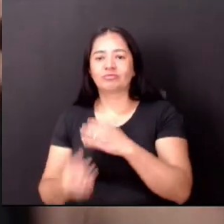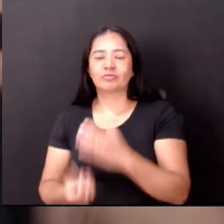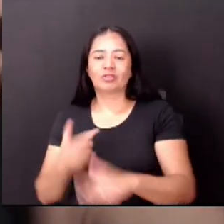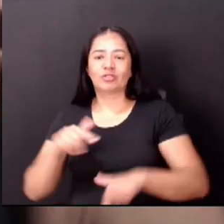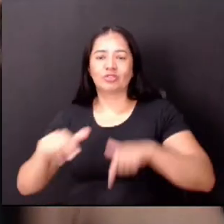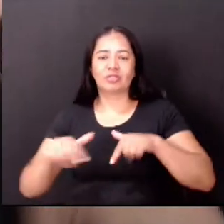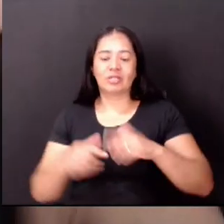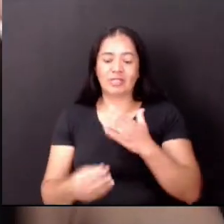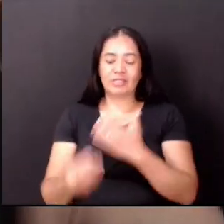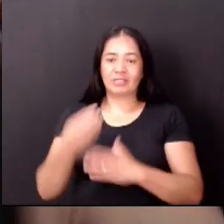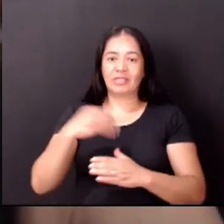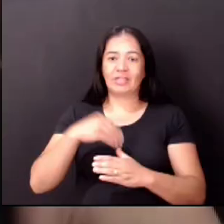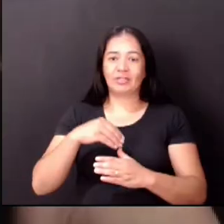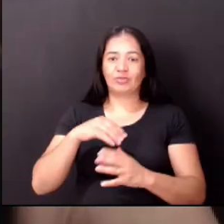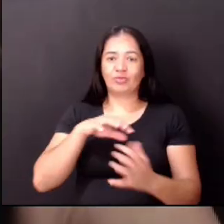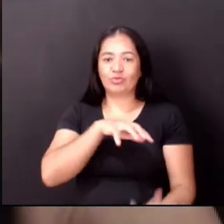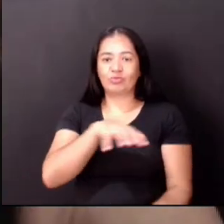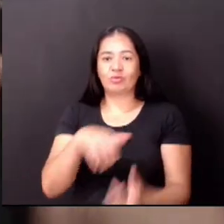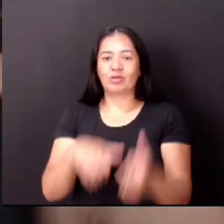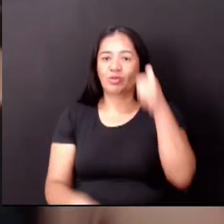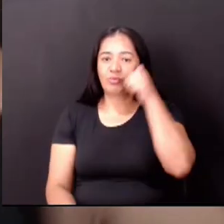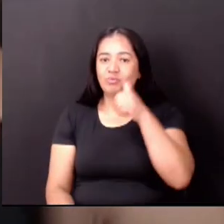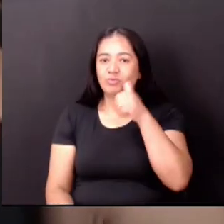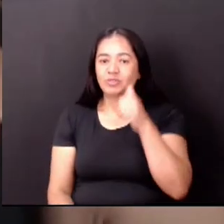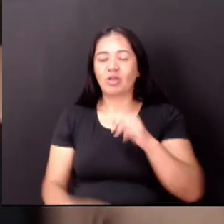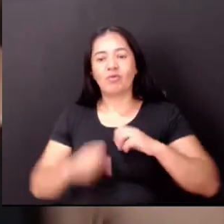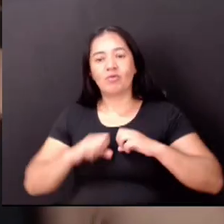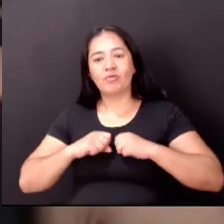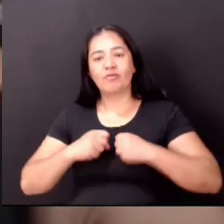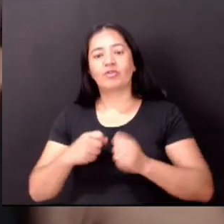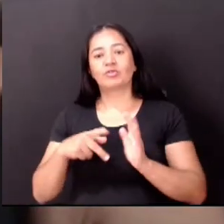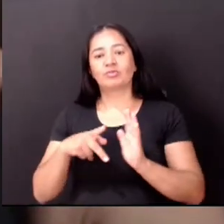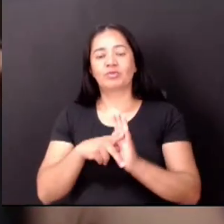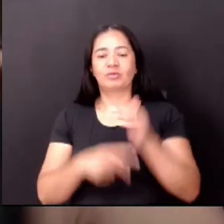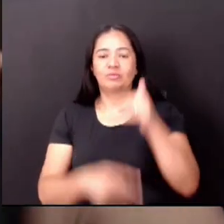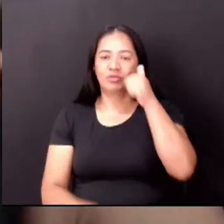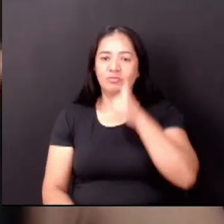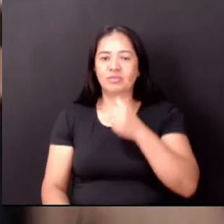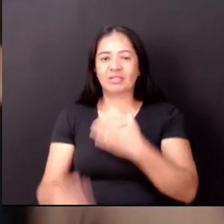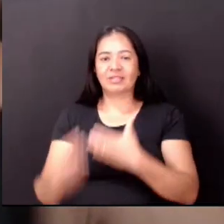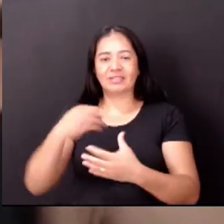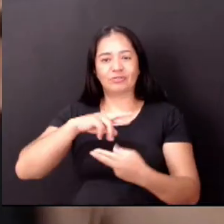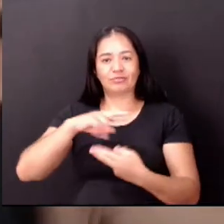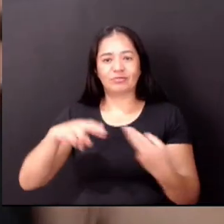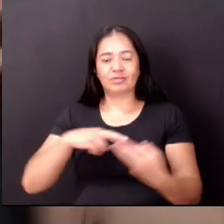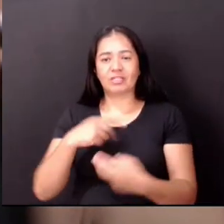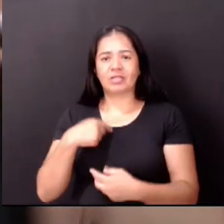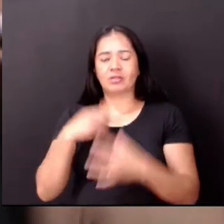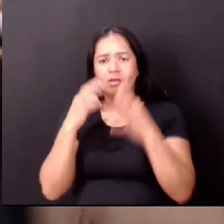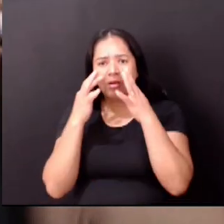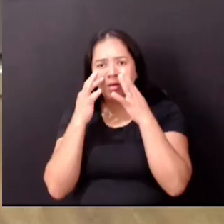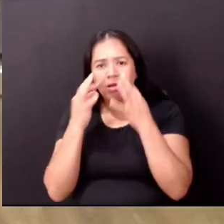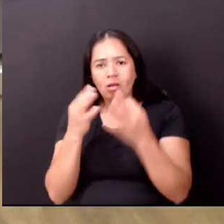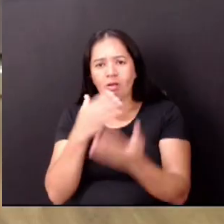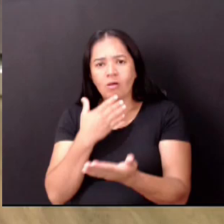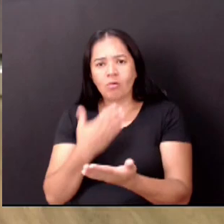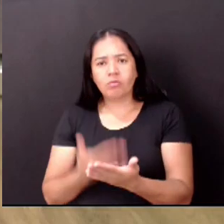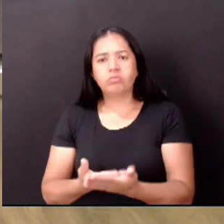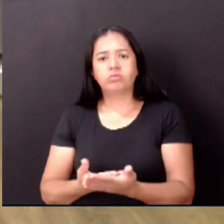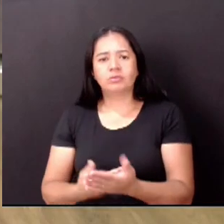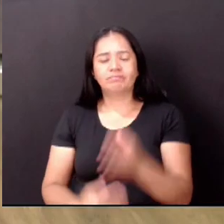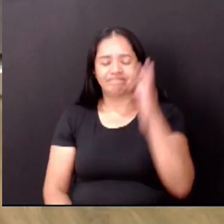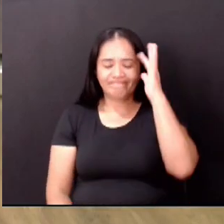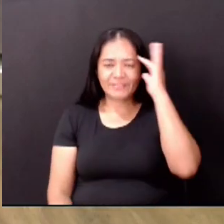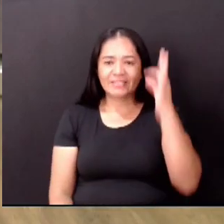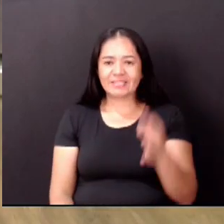feminino. É um esforço muito de mulheres na reciclagem. Isso é uma coisa que me chamou bastante atenção. Com certeza, é um sinalizador aí